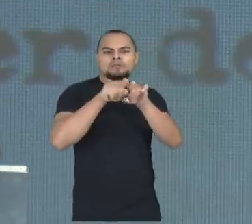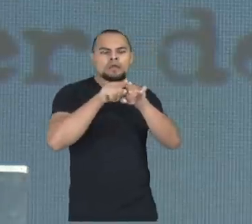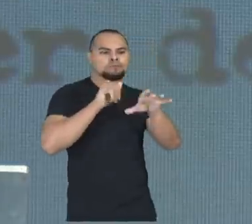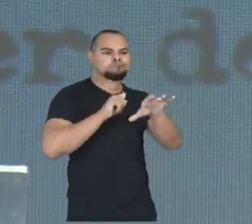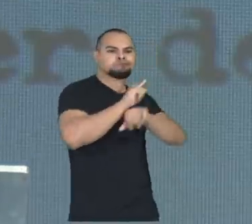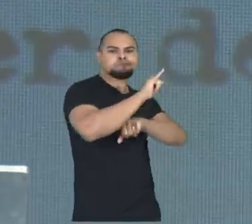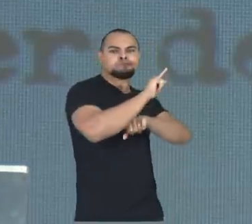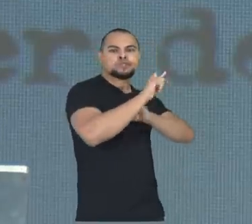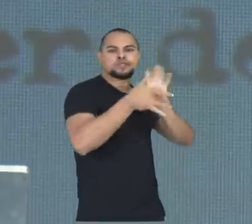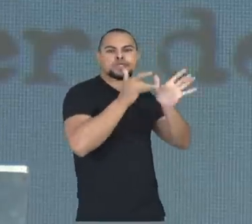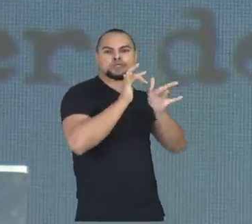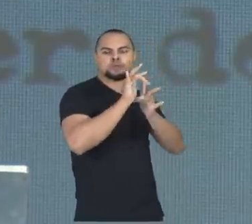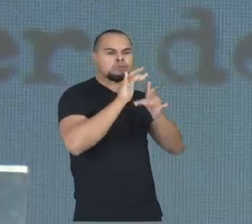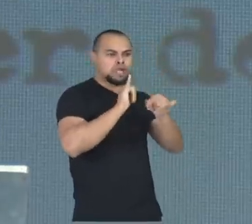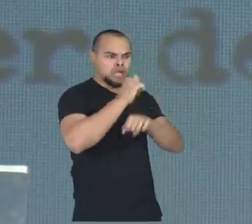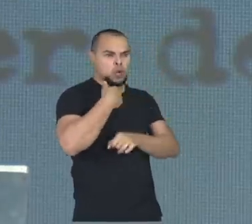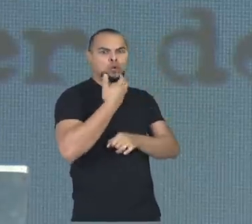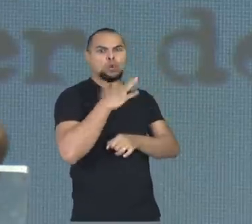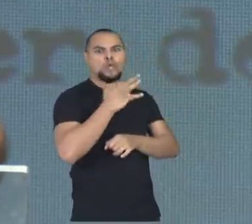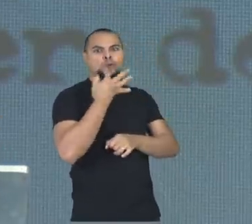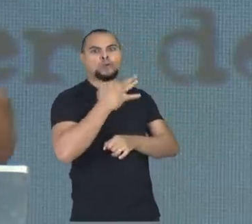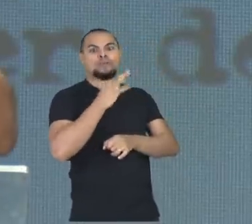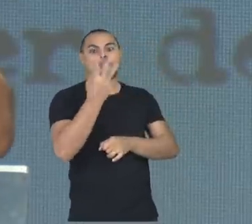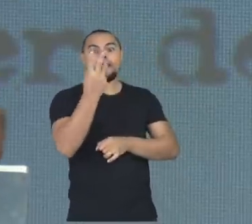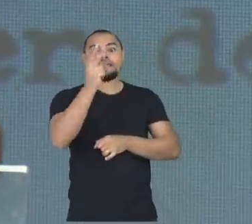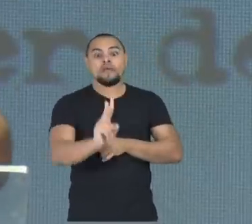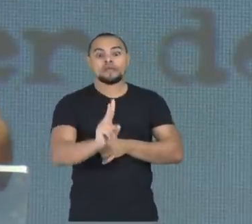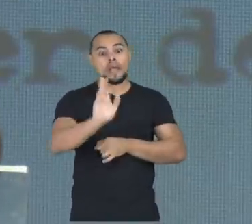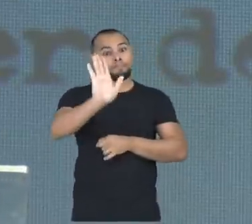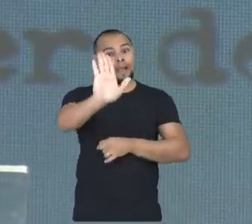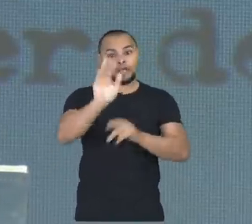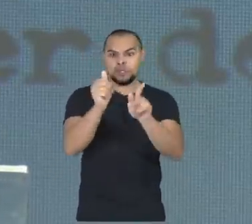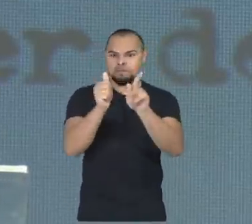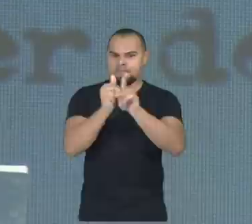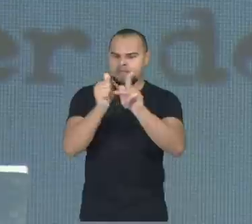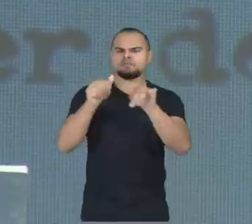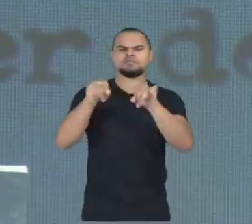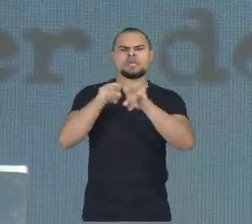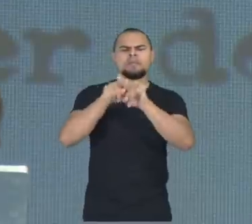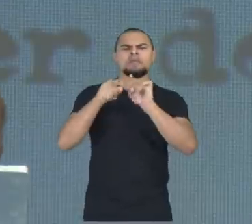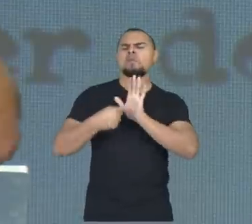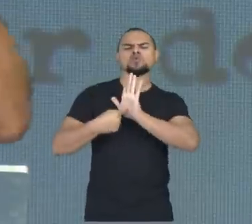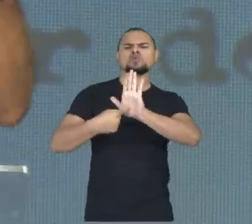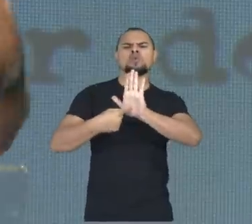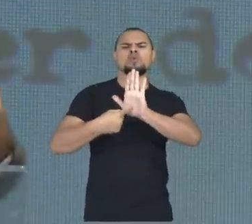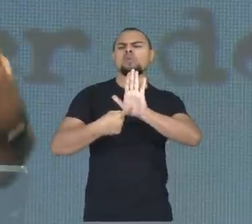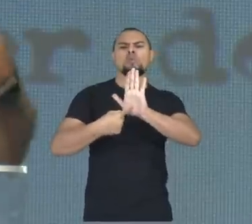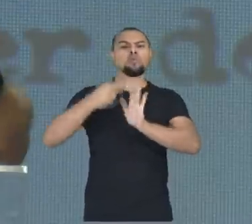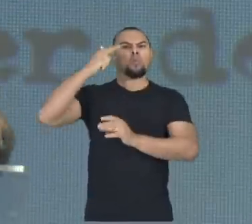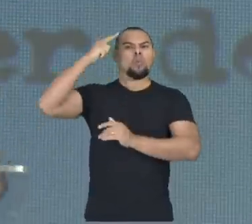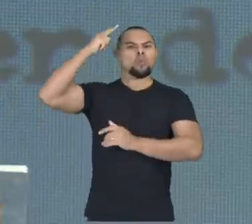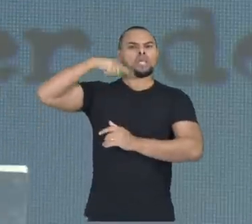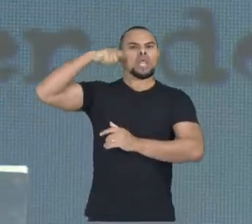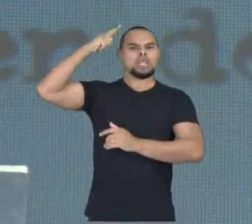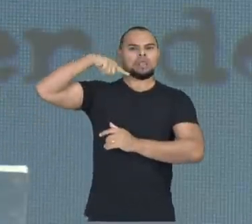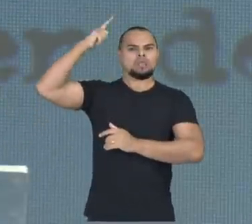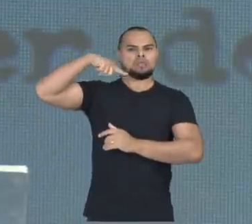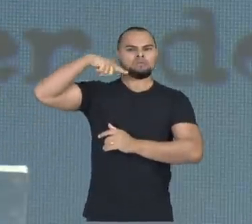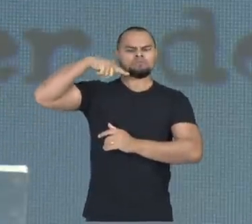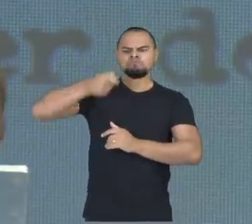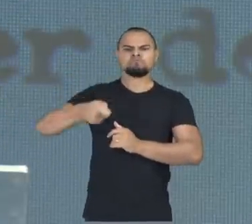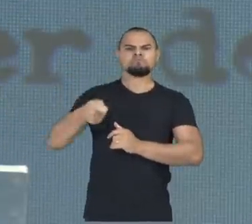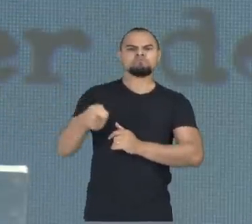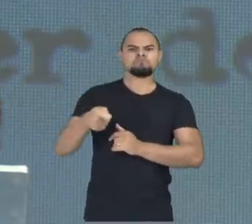por 3 vezes. Né? Mas Pedro também demonstrou ser um líder na hora de